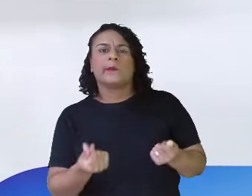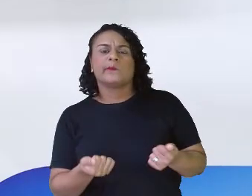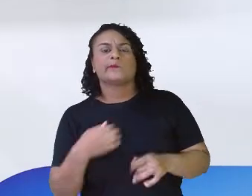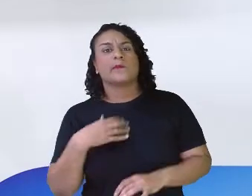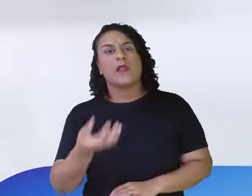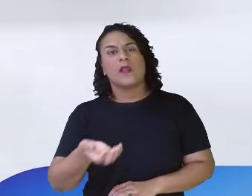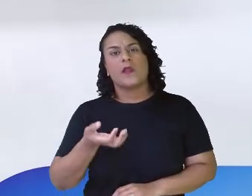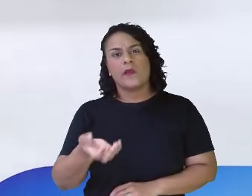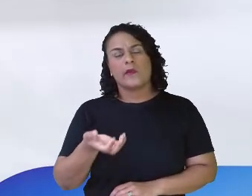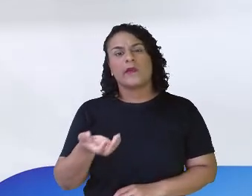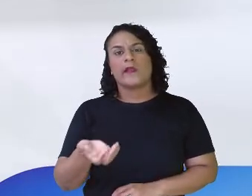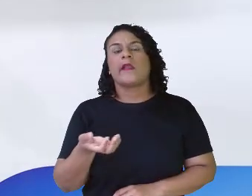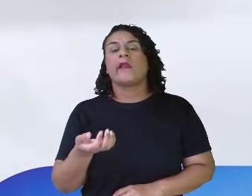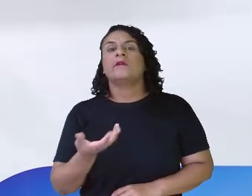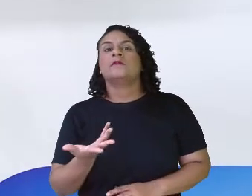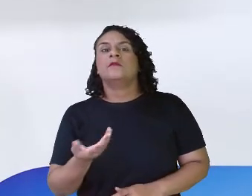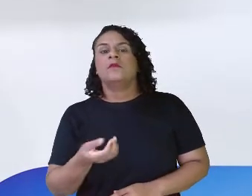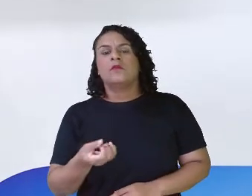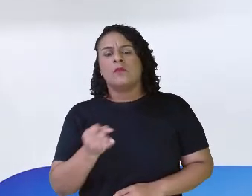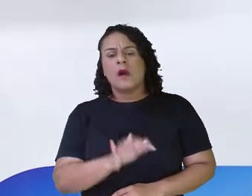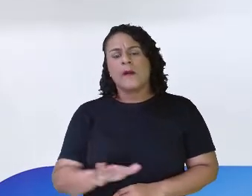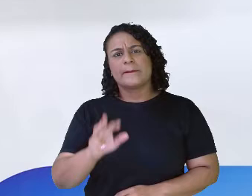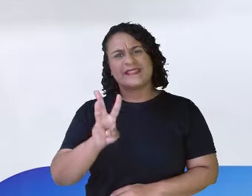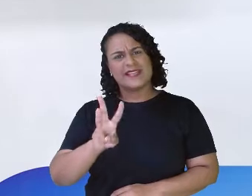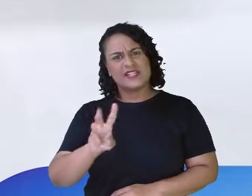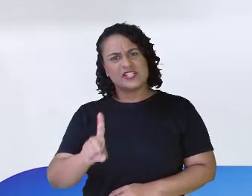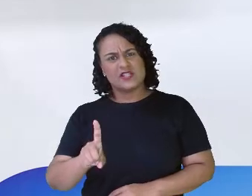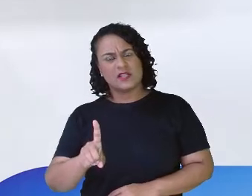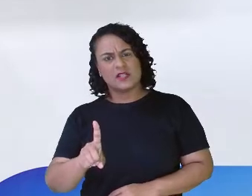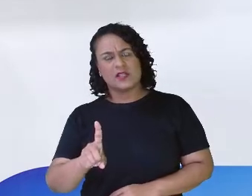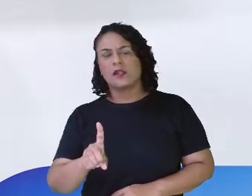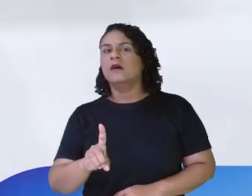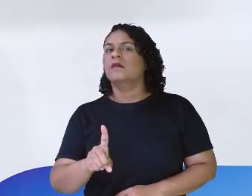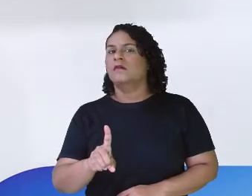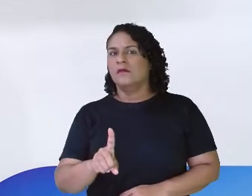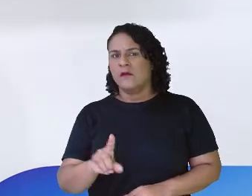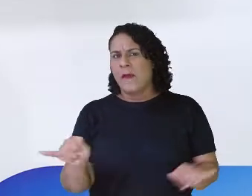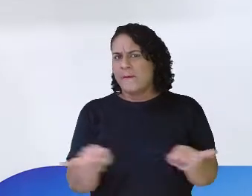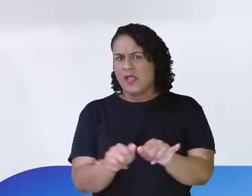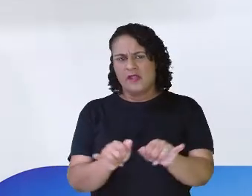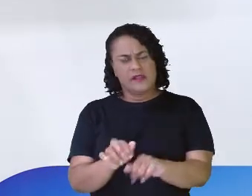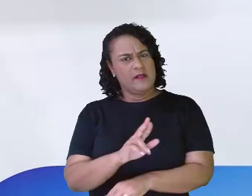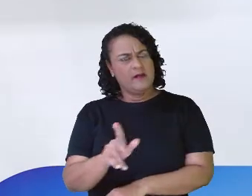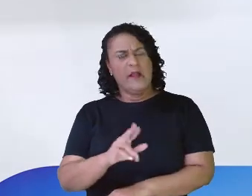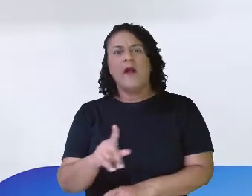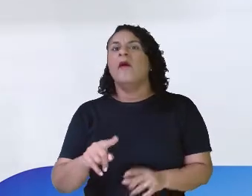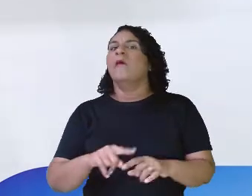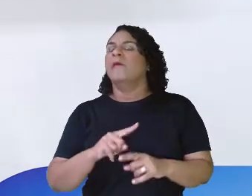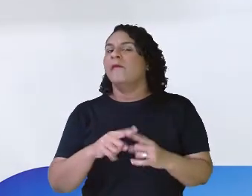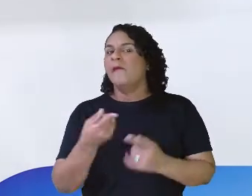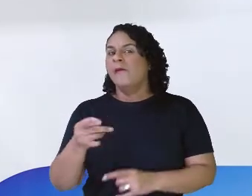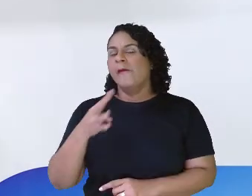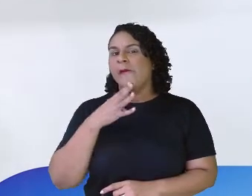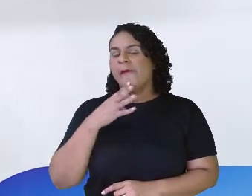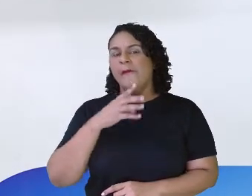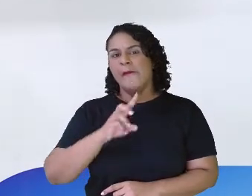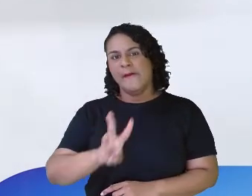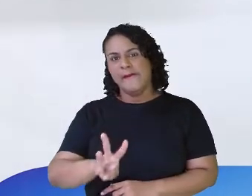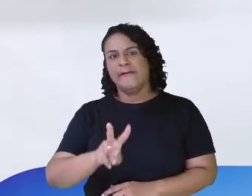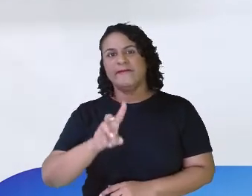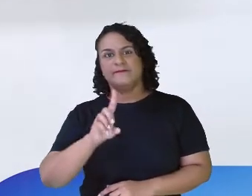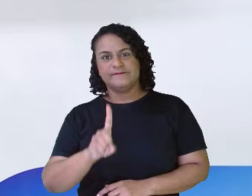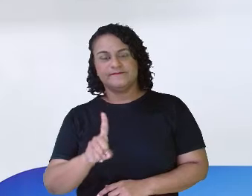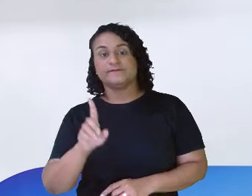quero uma figura 3D. Não é à toa isso não. A gente conhece como 3D, mas na verdade a gente está falando